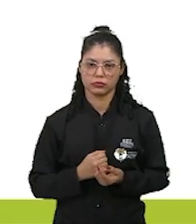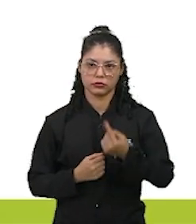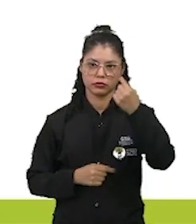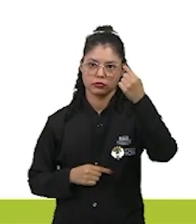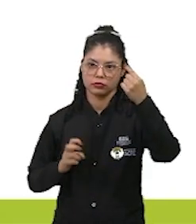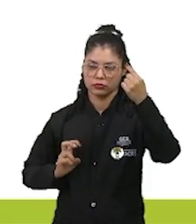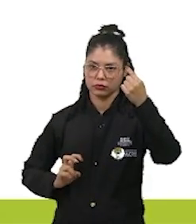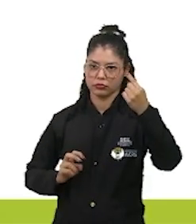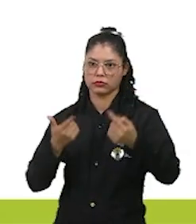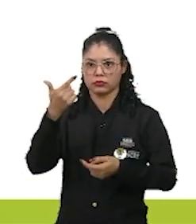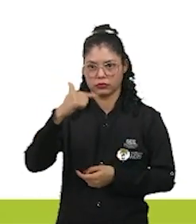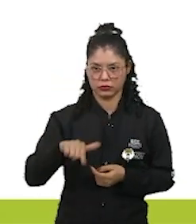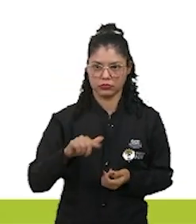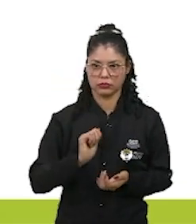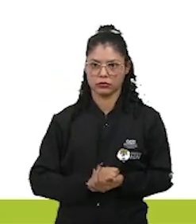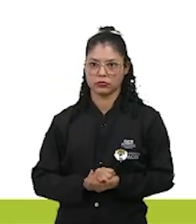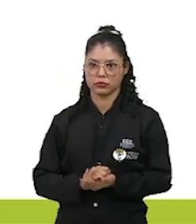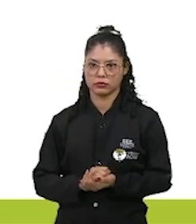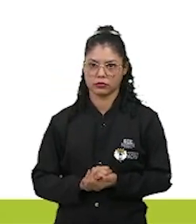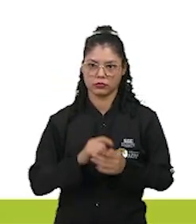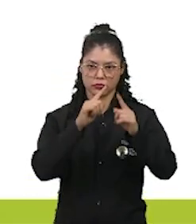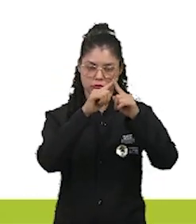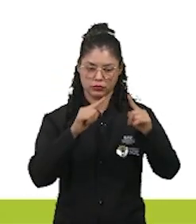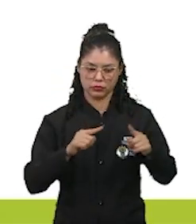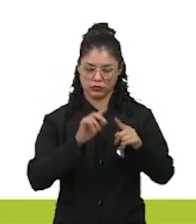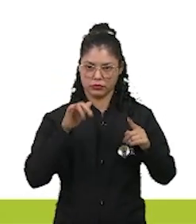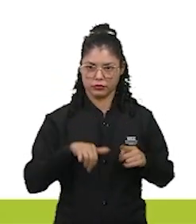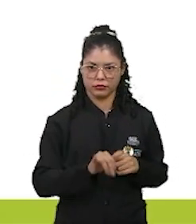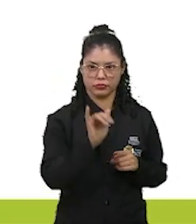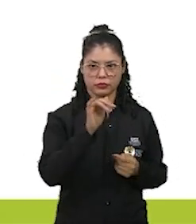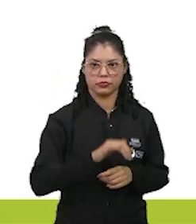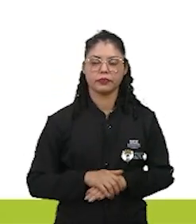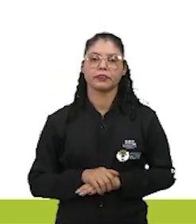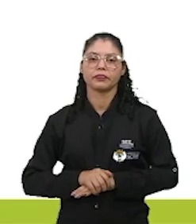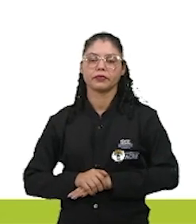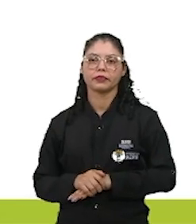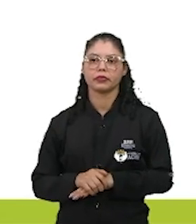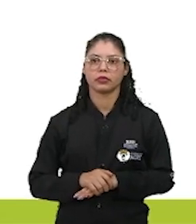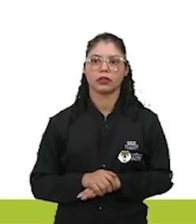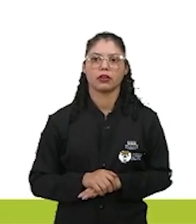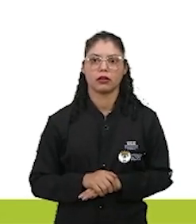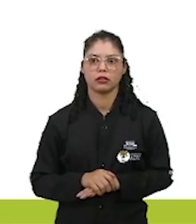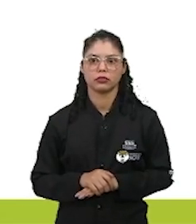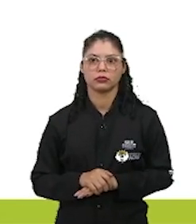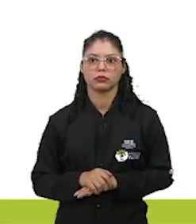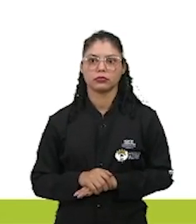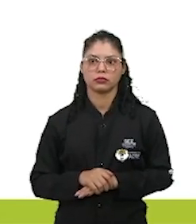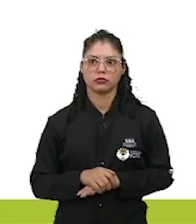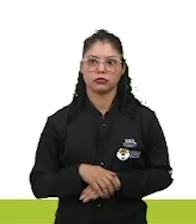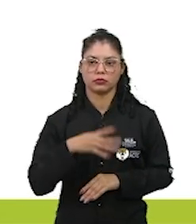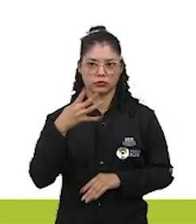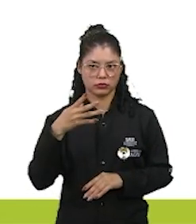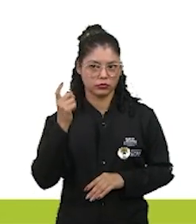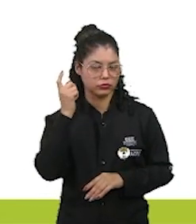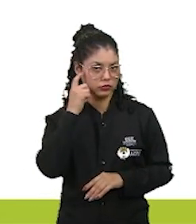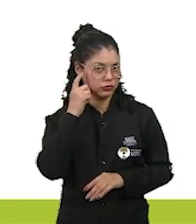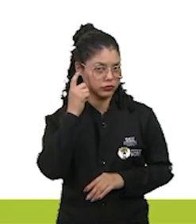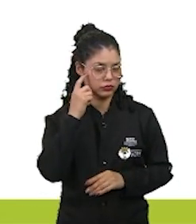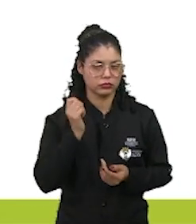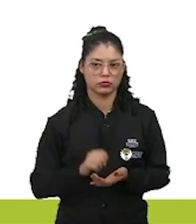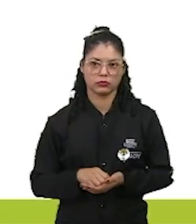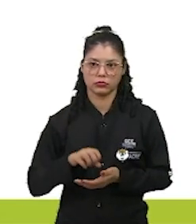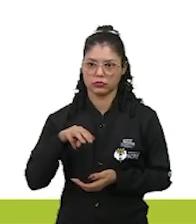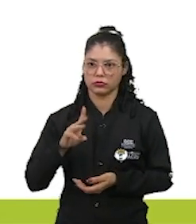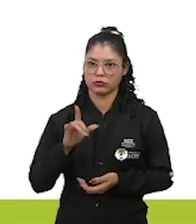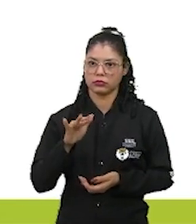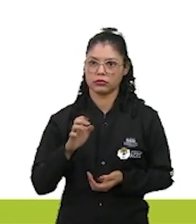5? Aí, de novo aqui, lembrando que isso aqui é ΔY, que é a variação final menos inicial. Nesse momento, eu tenho 4, né? Pensando na ideia de módulo,